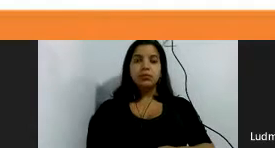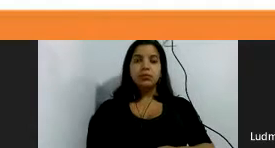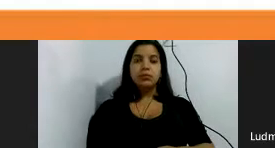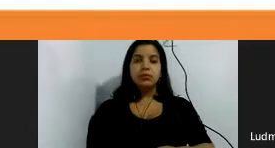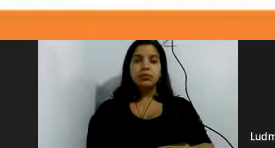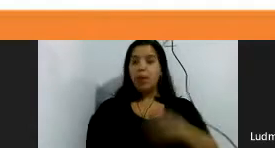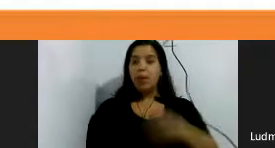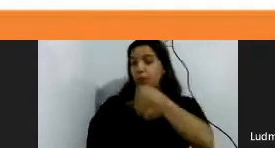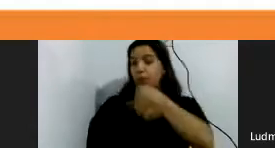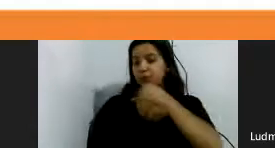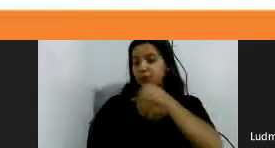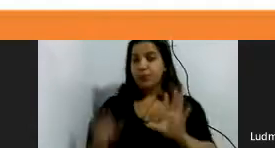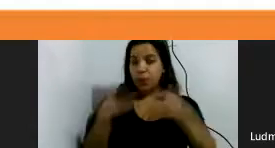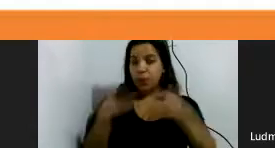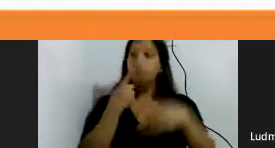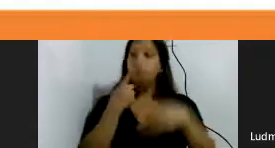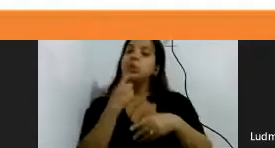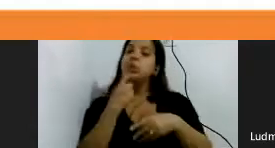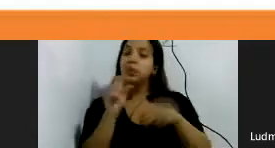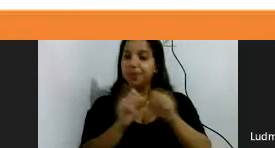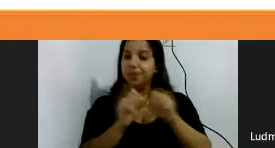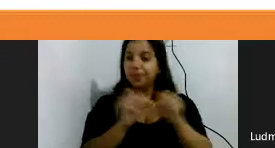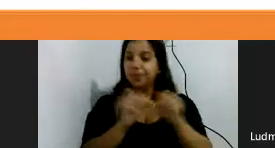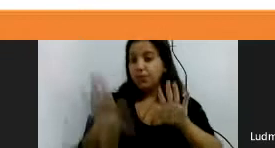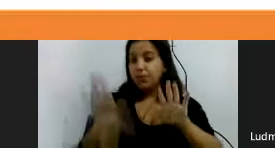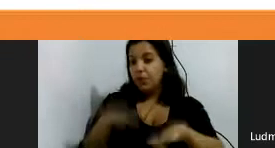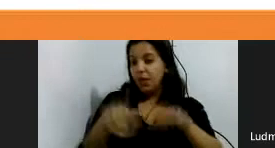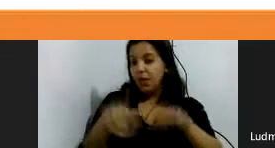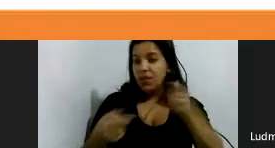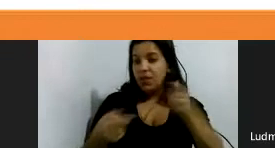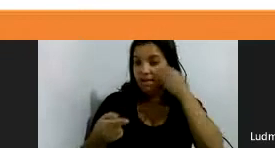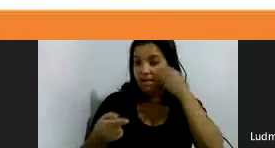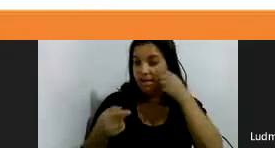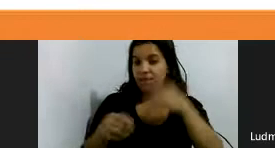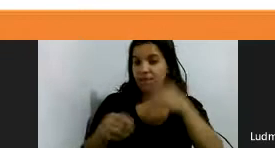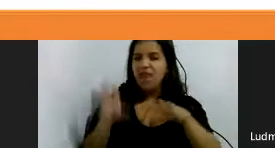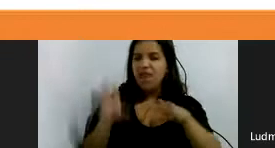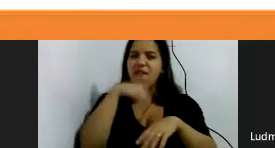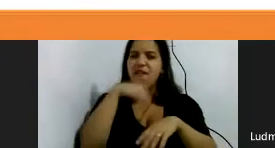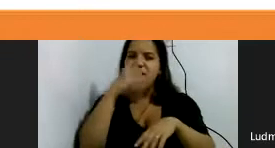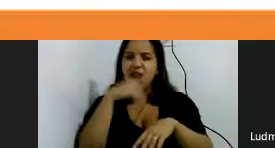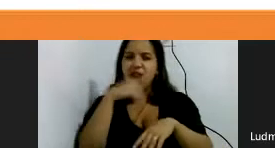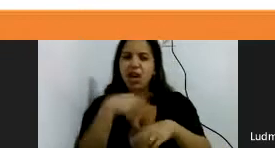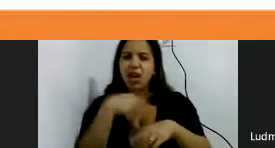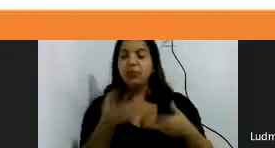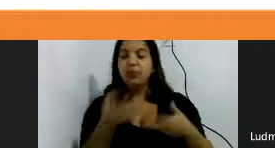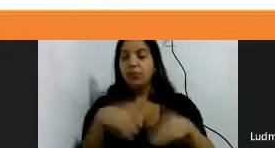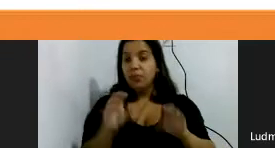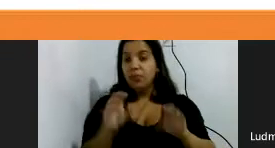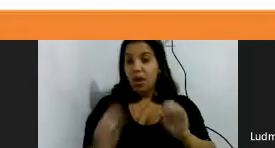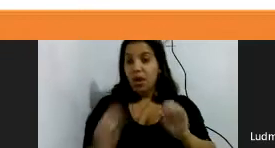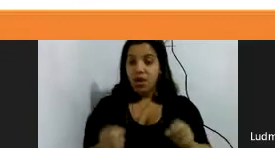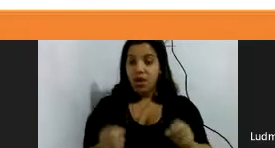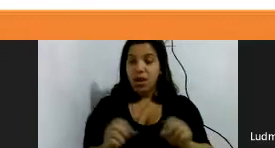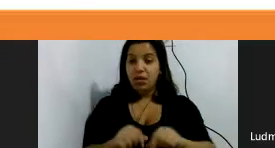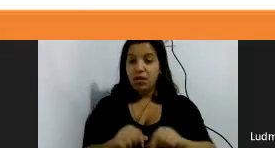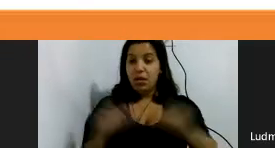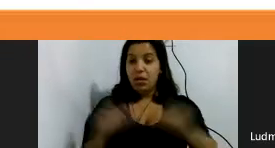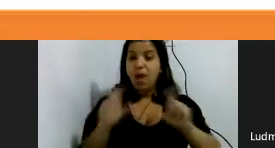Quando a gente faz o grupo sanguíneo, às vezes a gente costuma ver uma reação fraca. Então, essa reação fraca pode